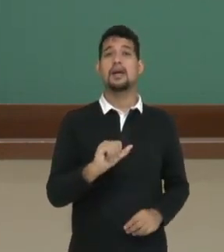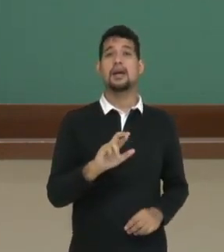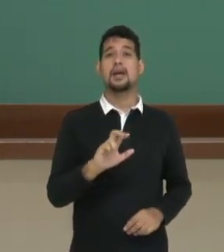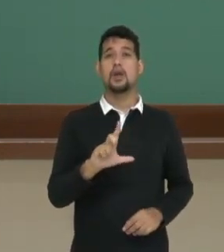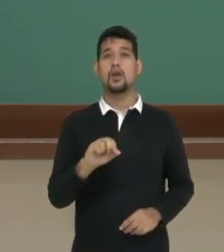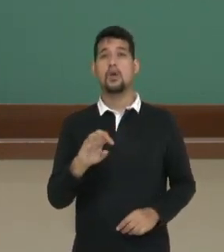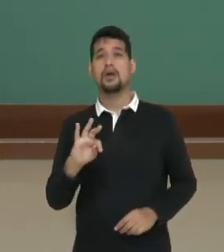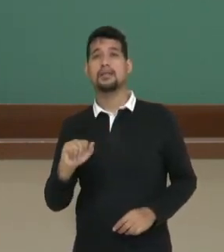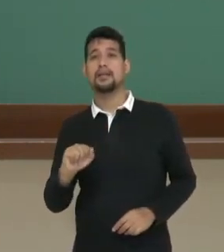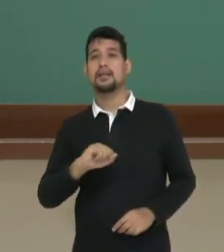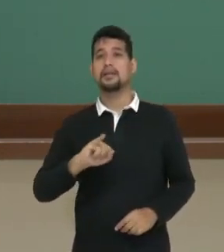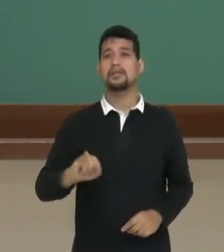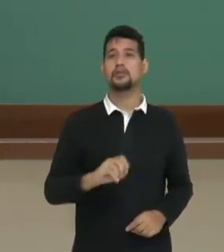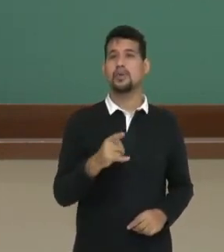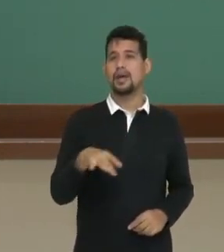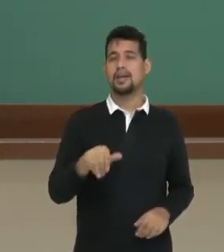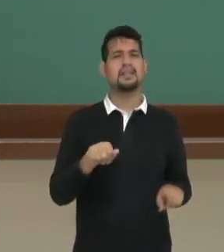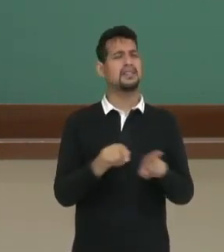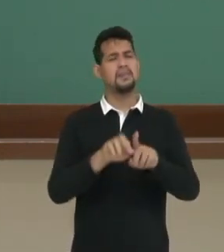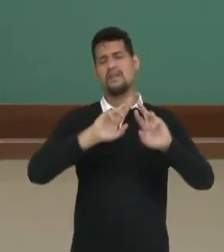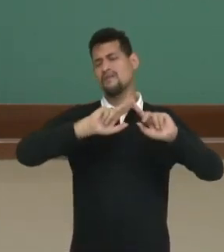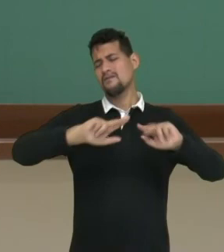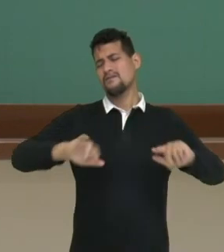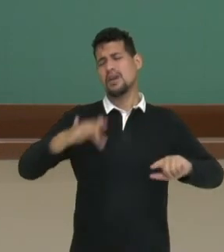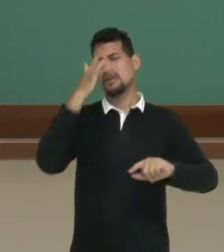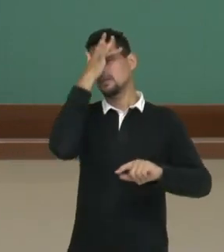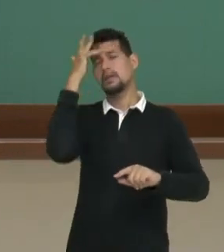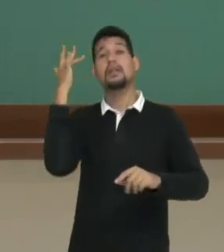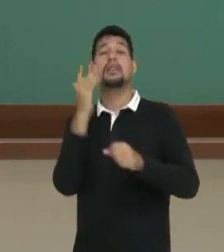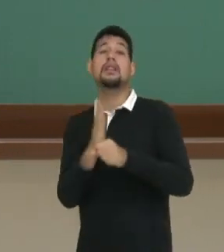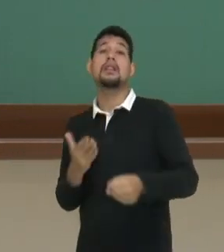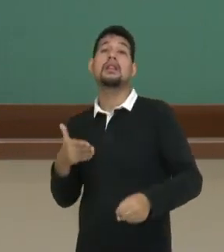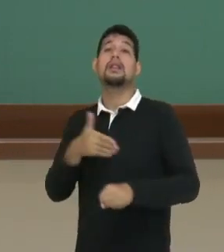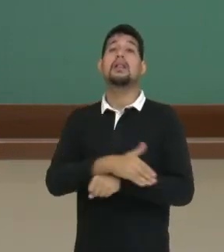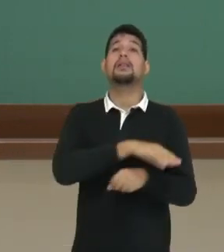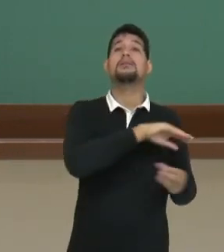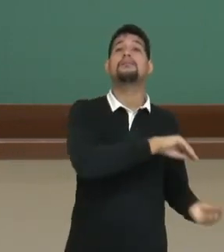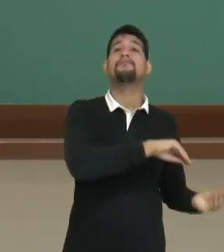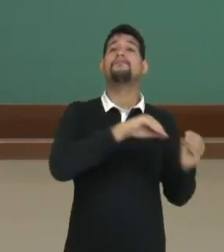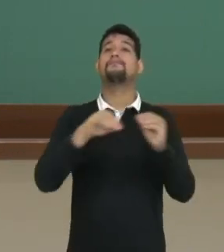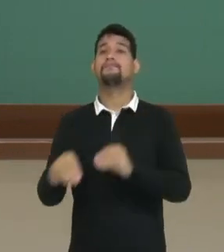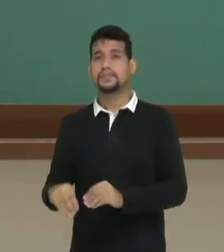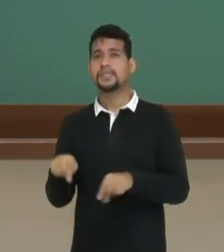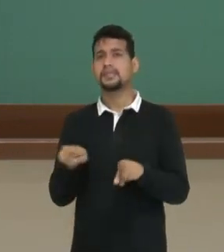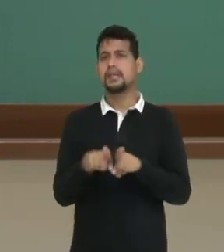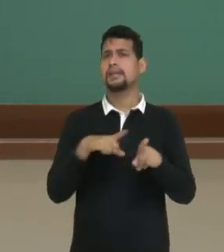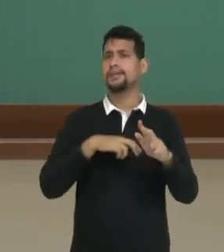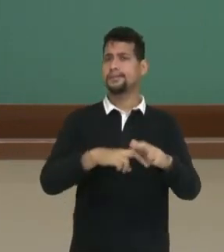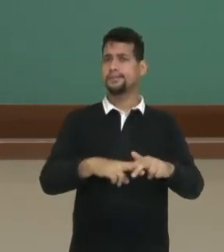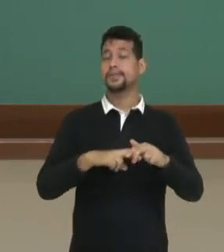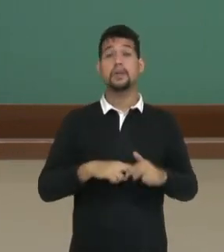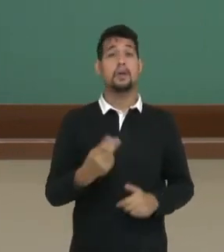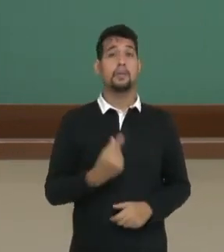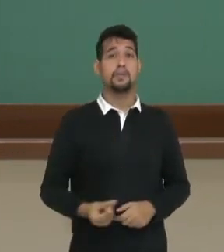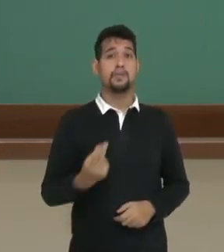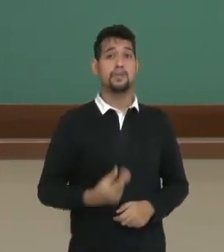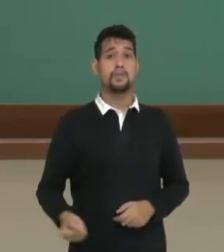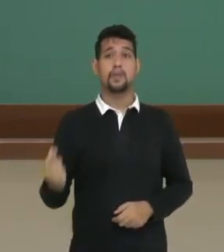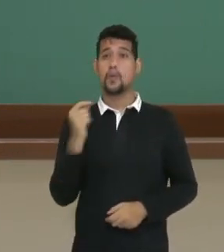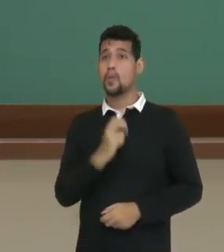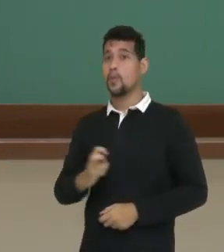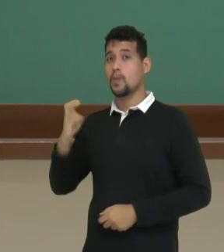Dom Pedro I e 12 mil nobres, vão trazer consequências, né, do ponto de vista econômico,